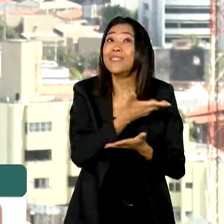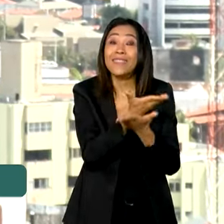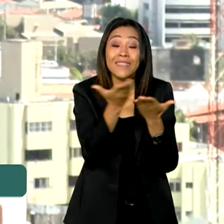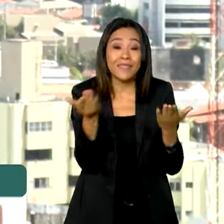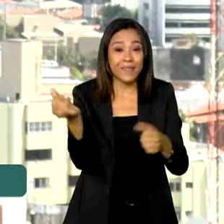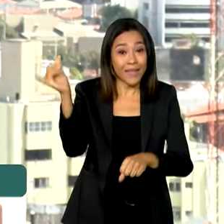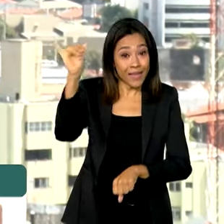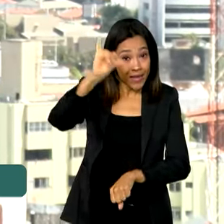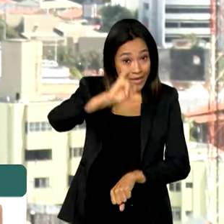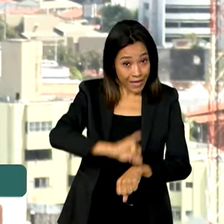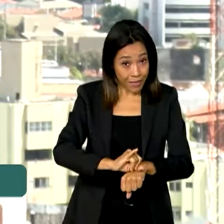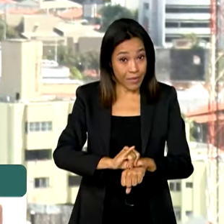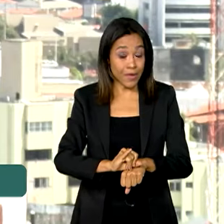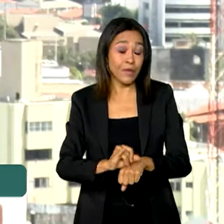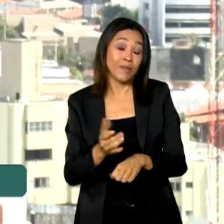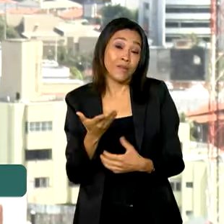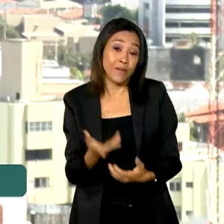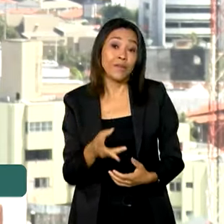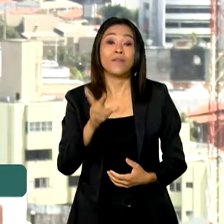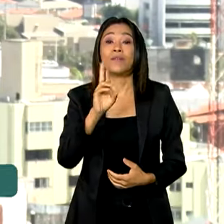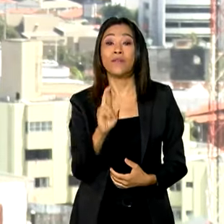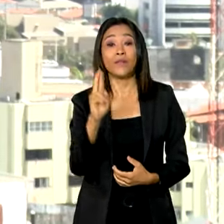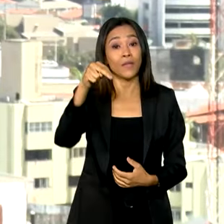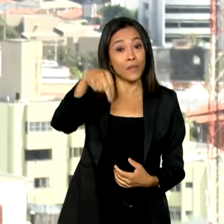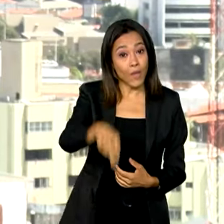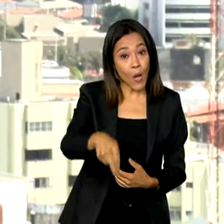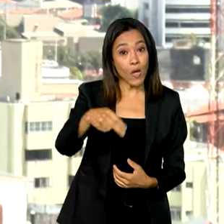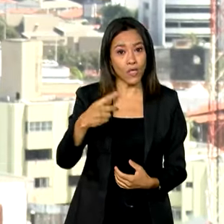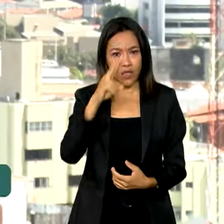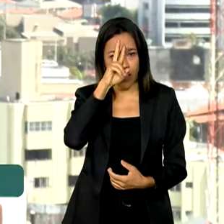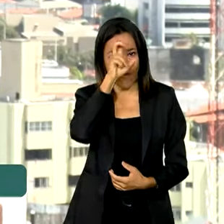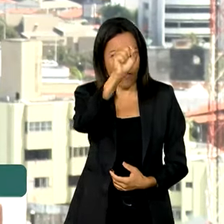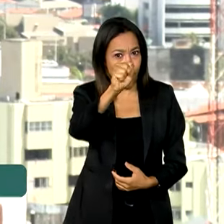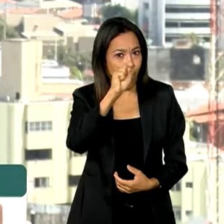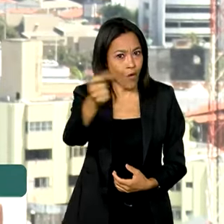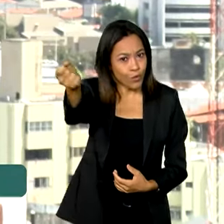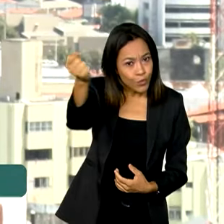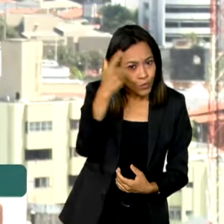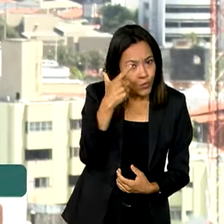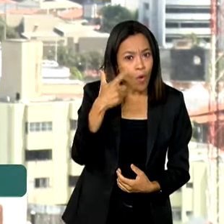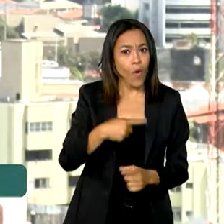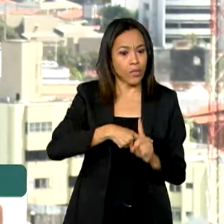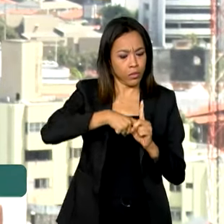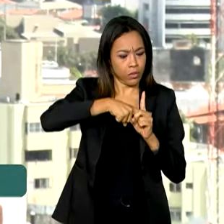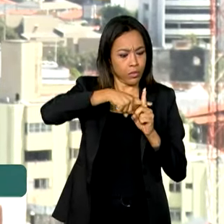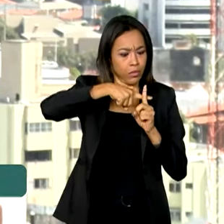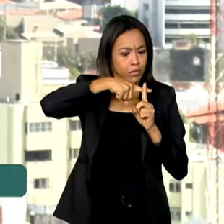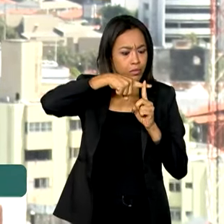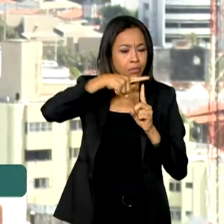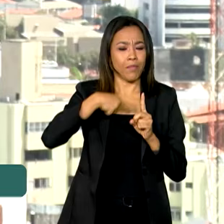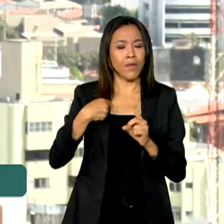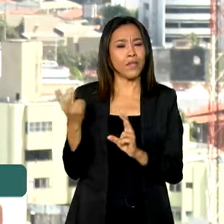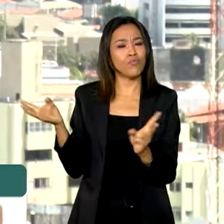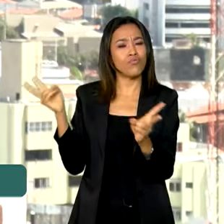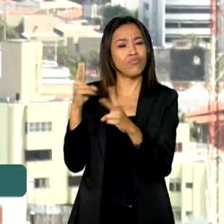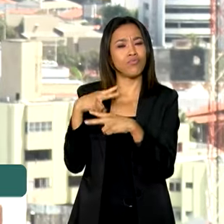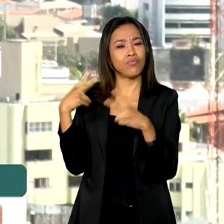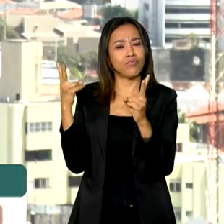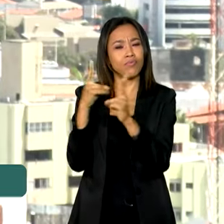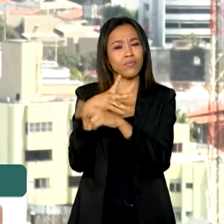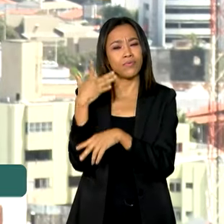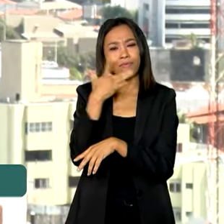Natal, na capital do Rio Grande do Norte, viu? O sol já está bem forte essa hora, temperatura elevada, mas tem um ventinho que deixa bem